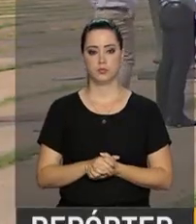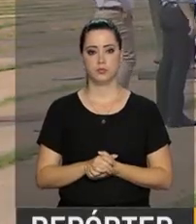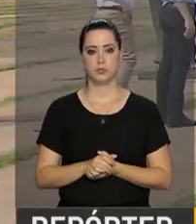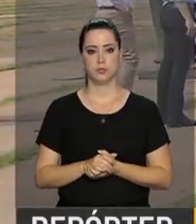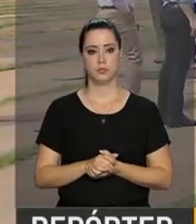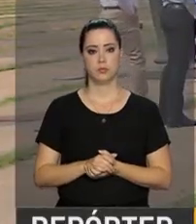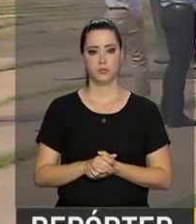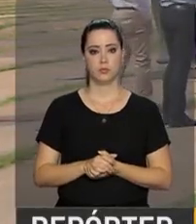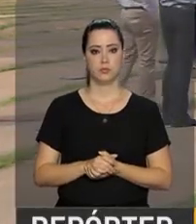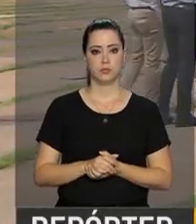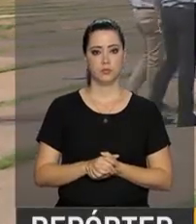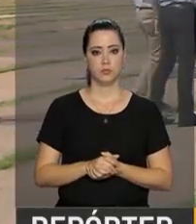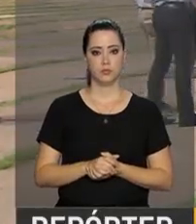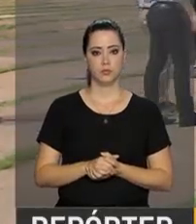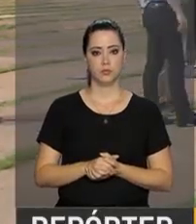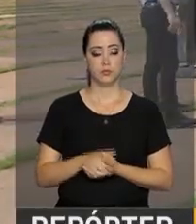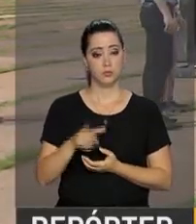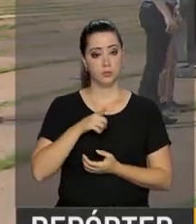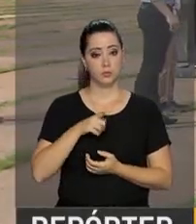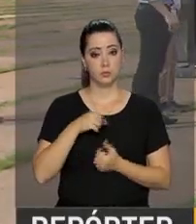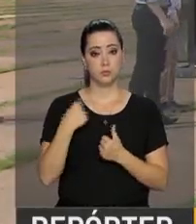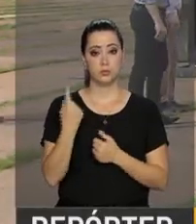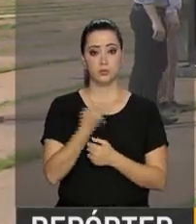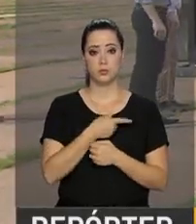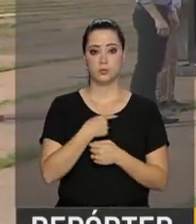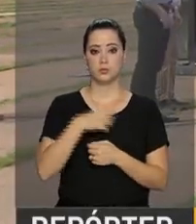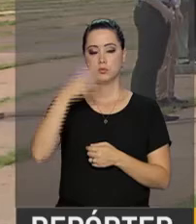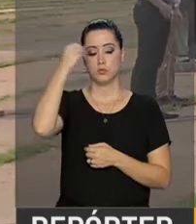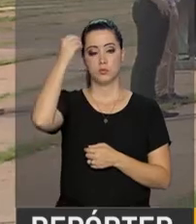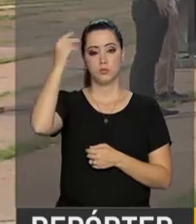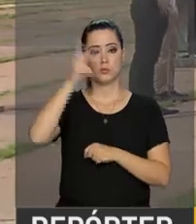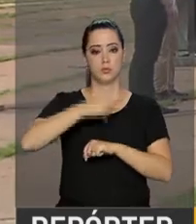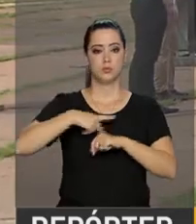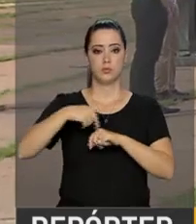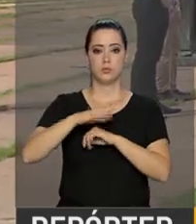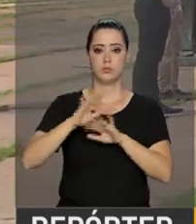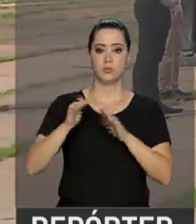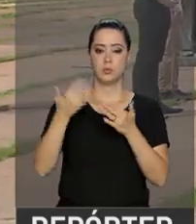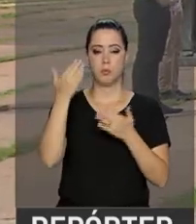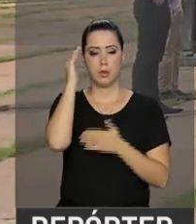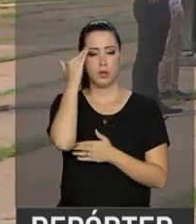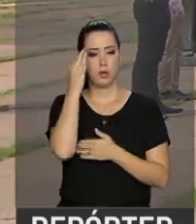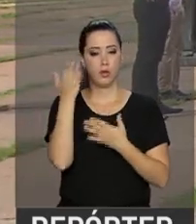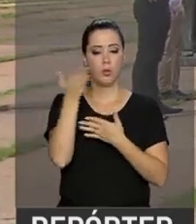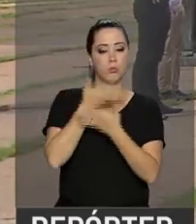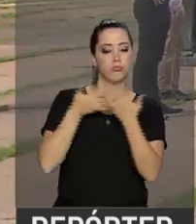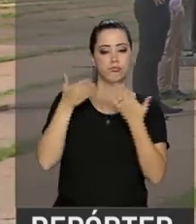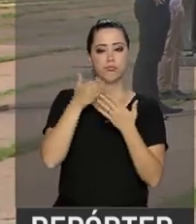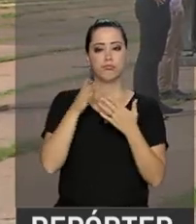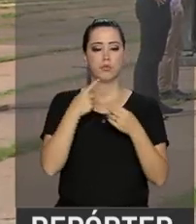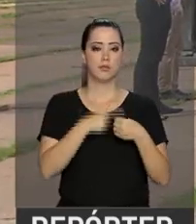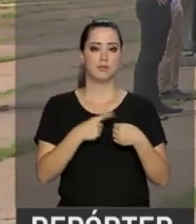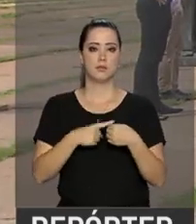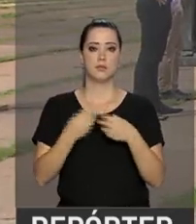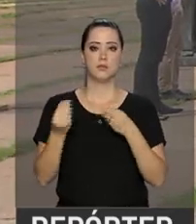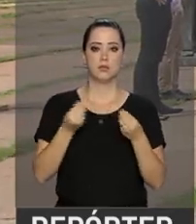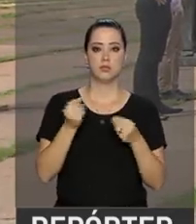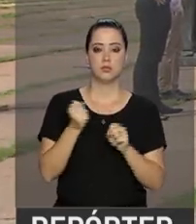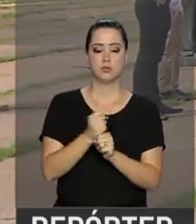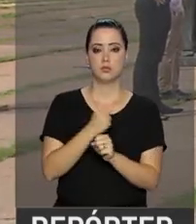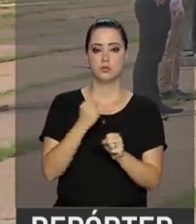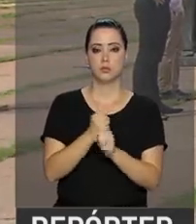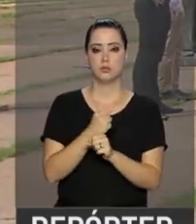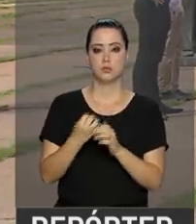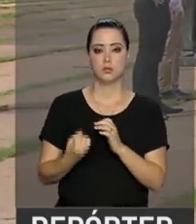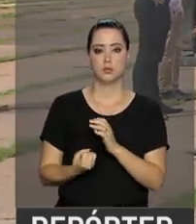está, pelo menos pela faculdade, a gente está viajando muito no país para entender quais são as relações das cidades e como é que elas são construídas e o que